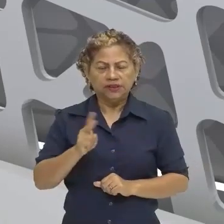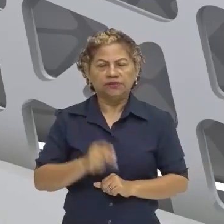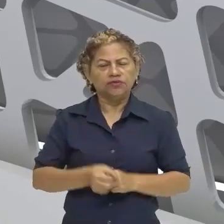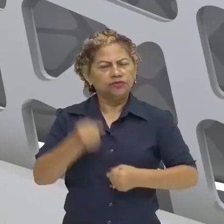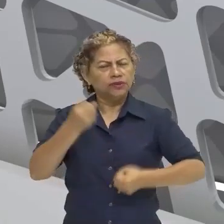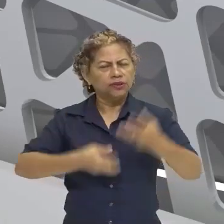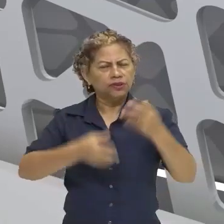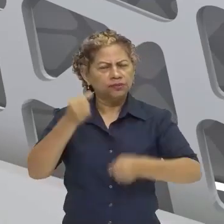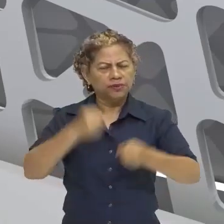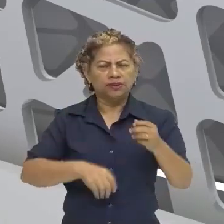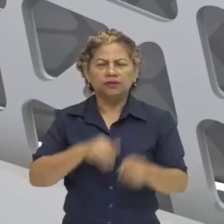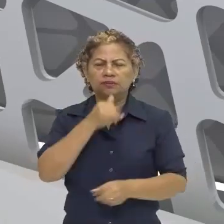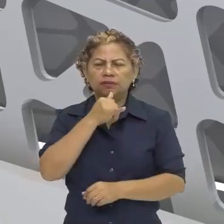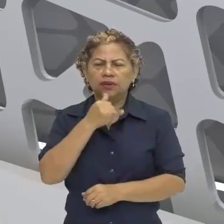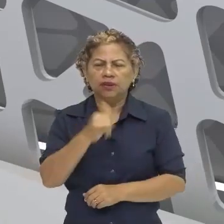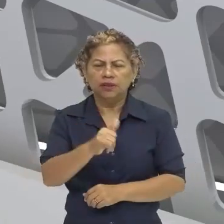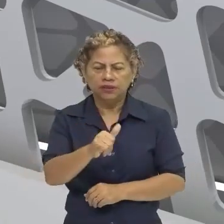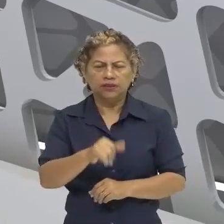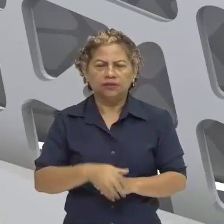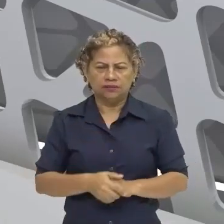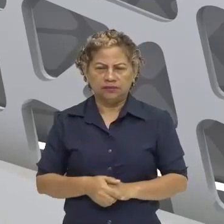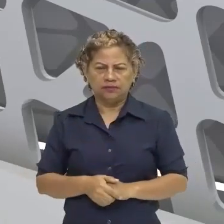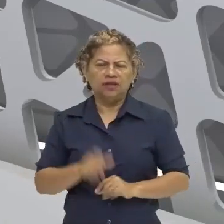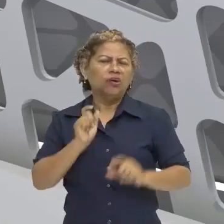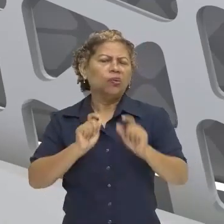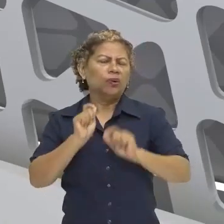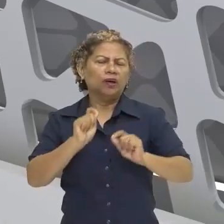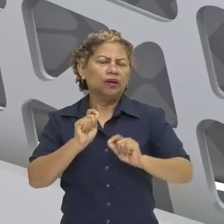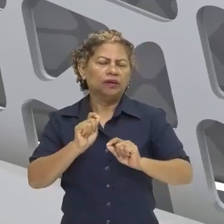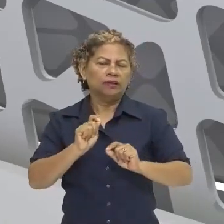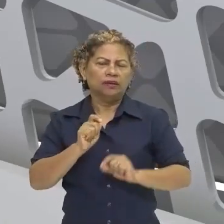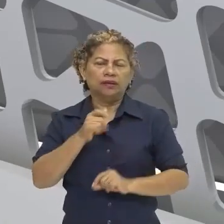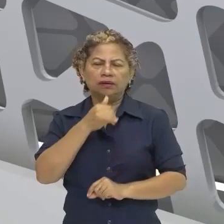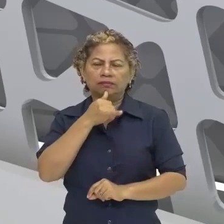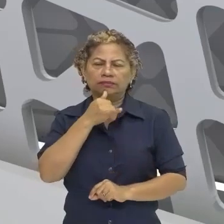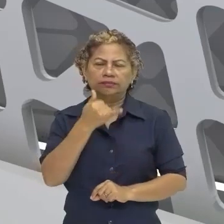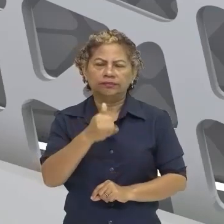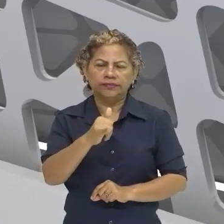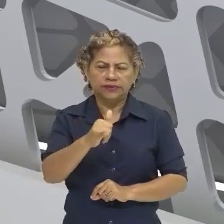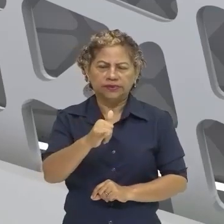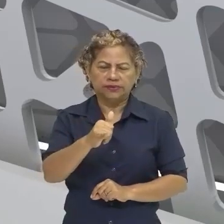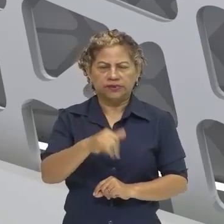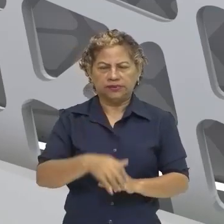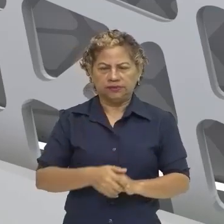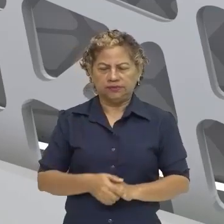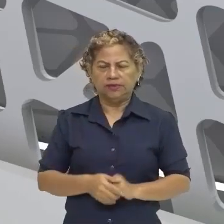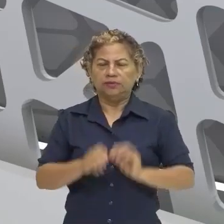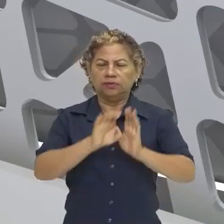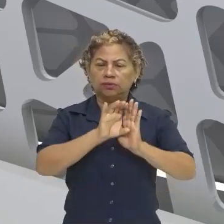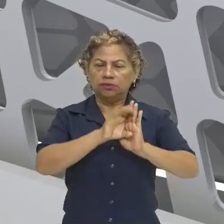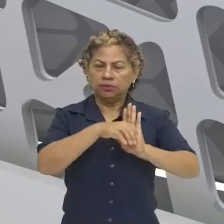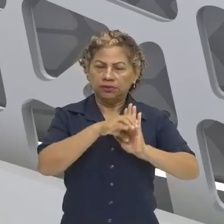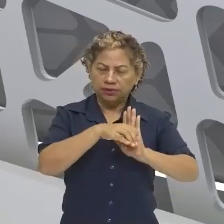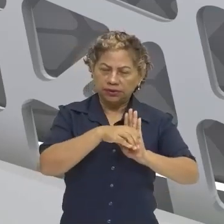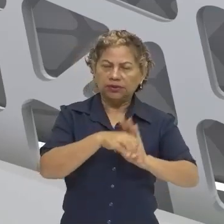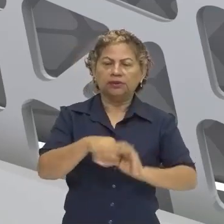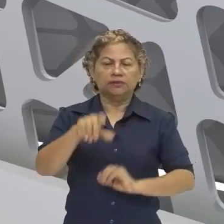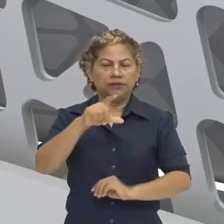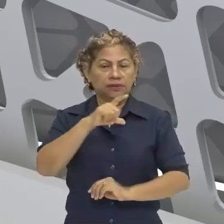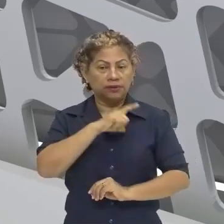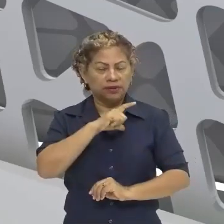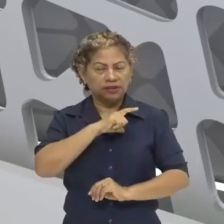falando de energia, o que é a energia? A energia é um conceito que envolve